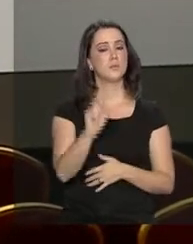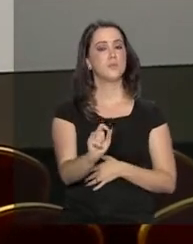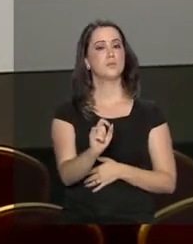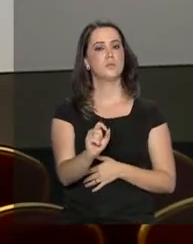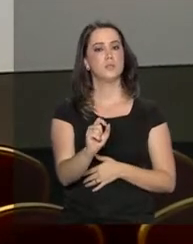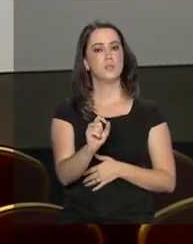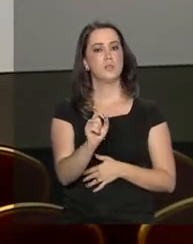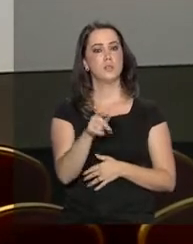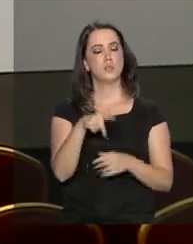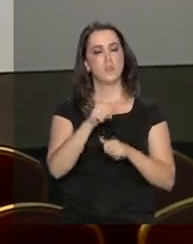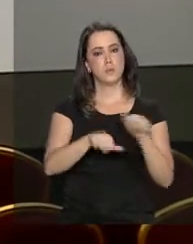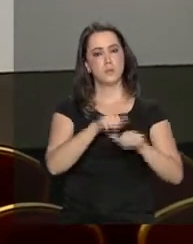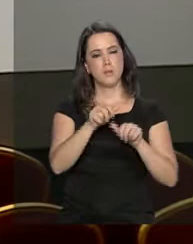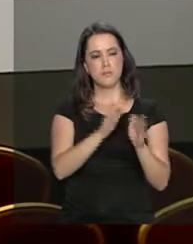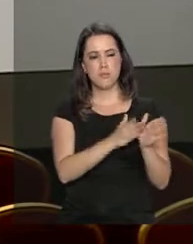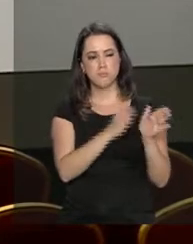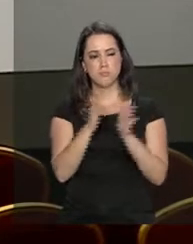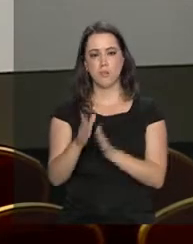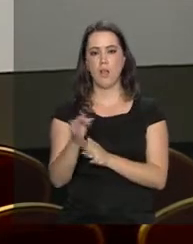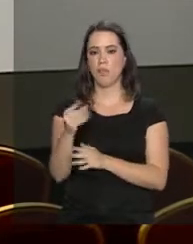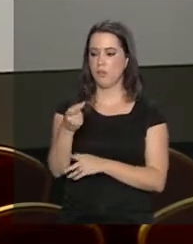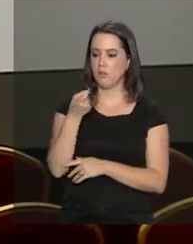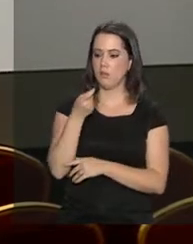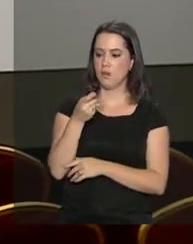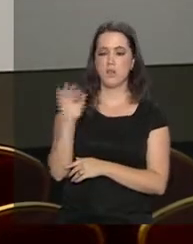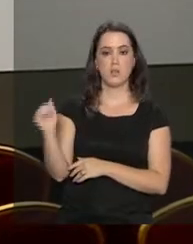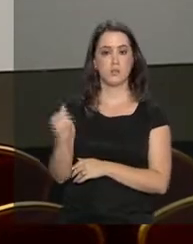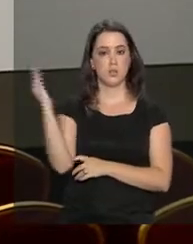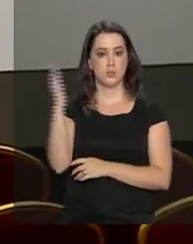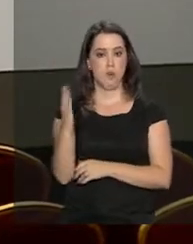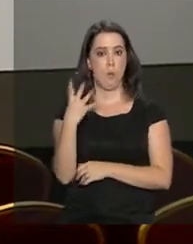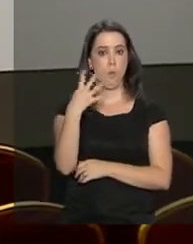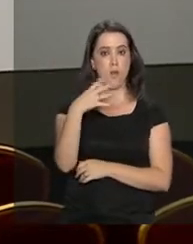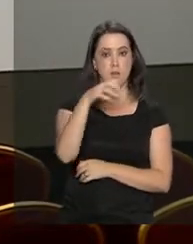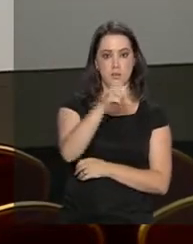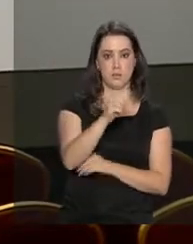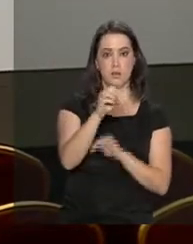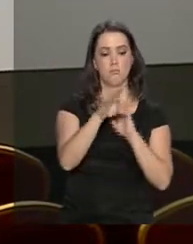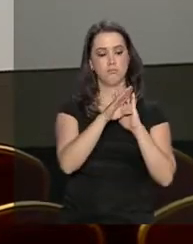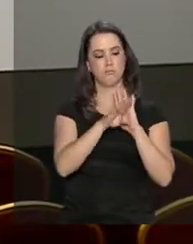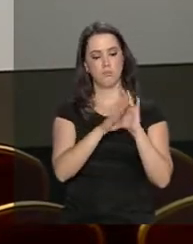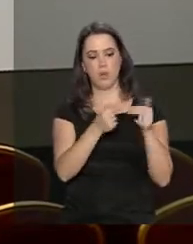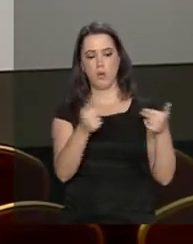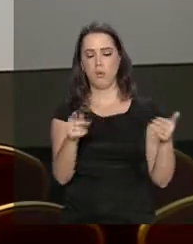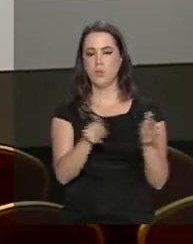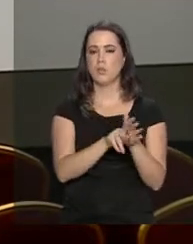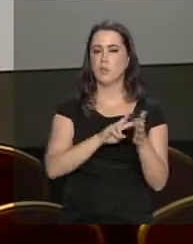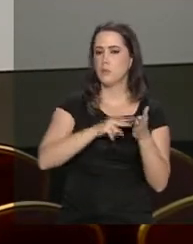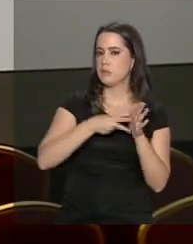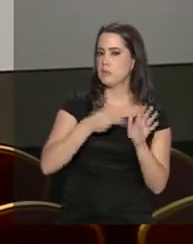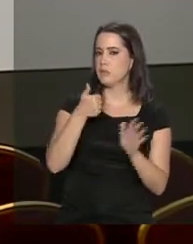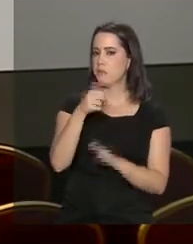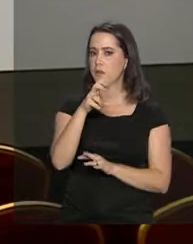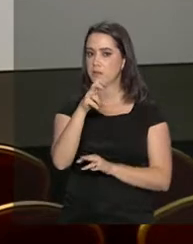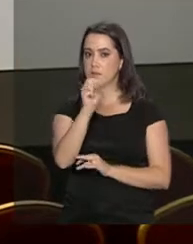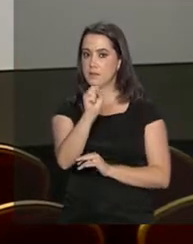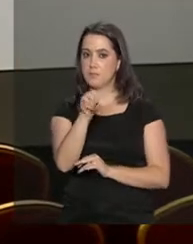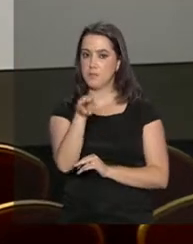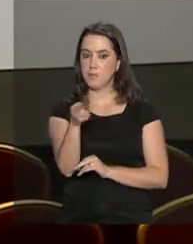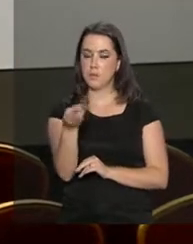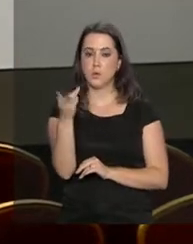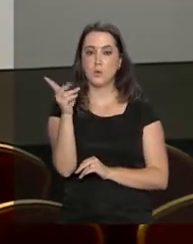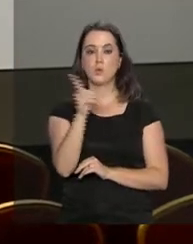revisão parcial da tarifa externa comum em 49 produtos o que representa aproximadamente 158 milhões de dólares